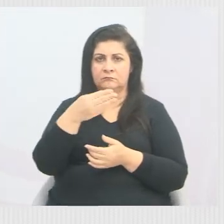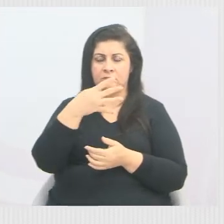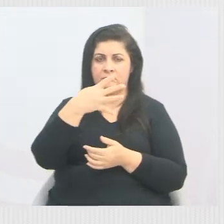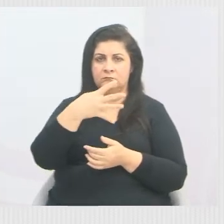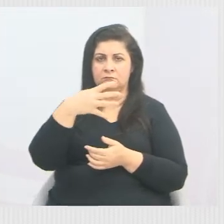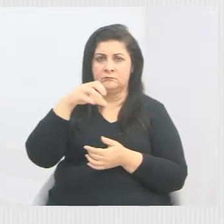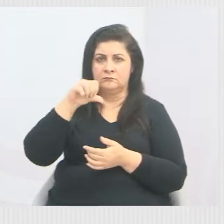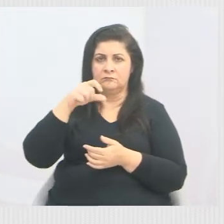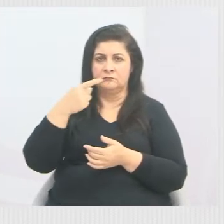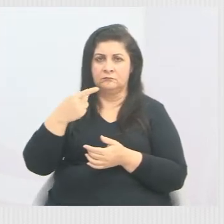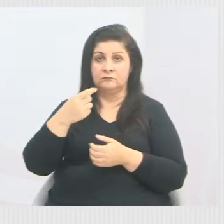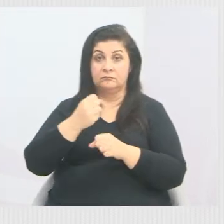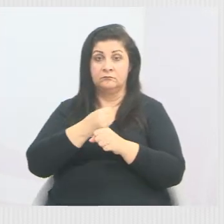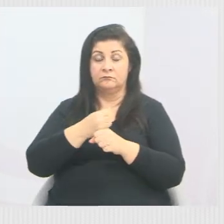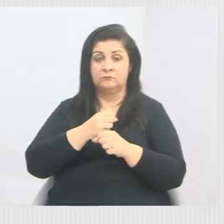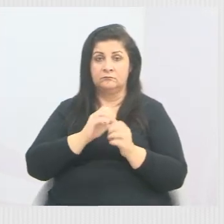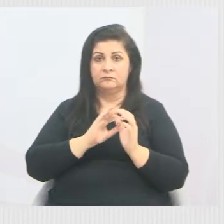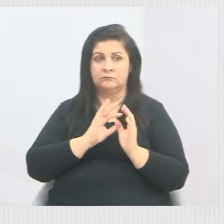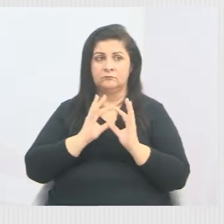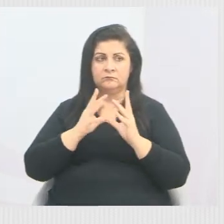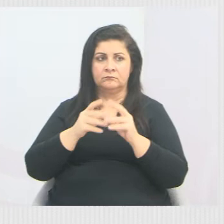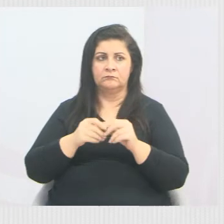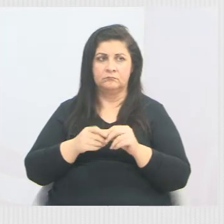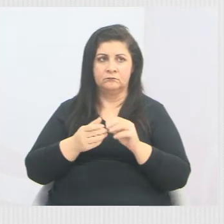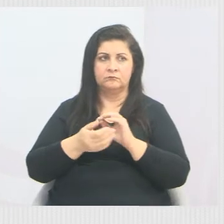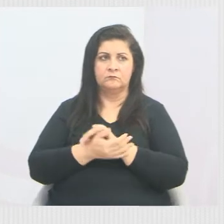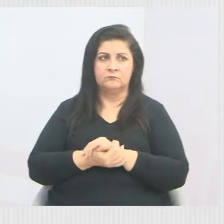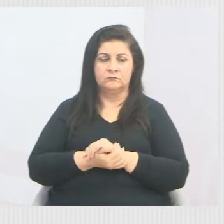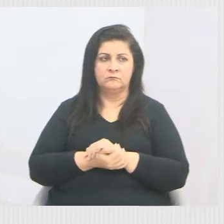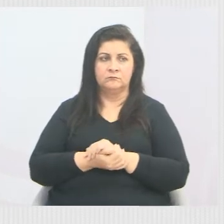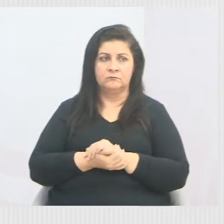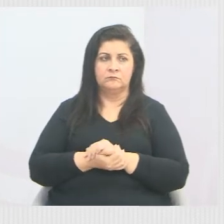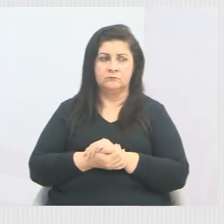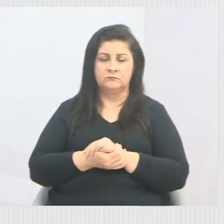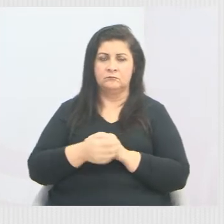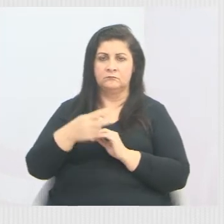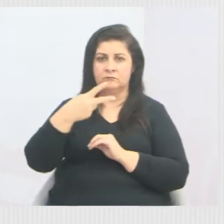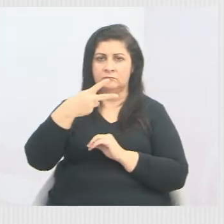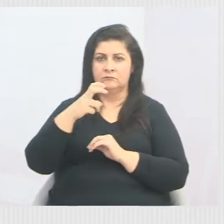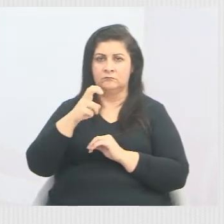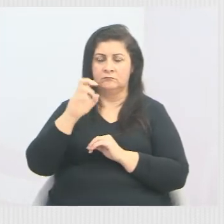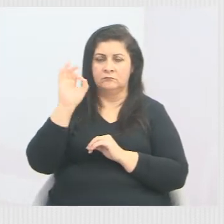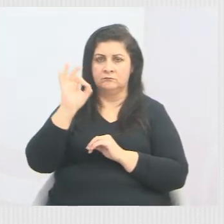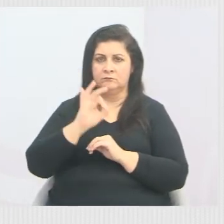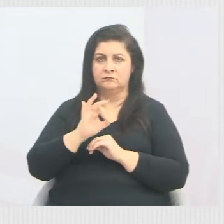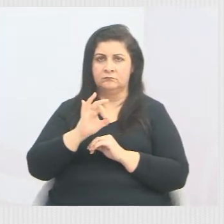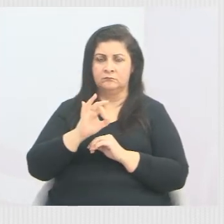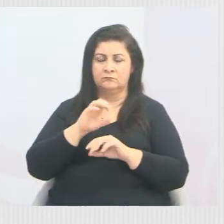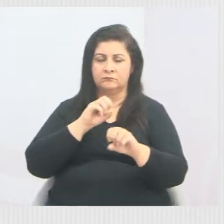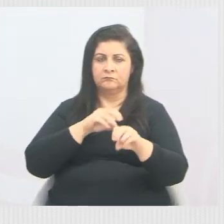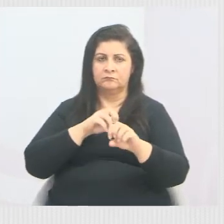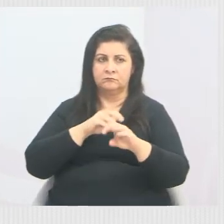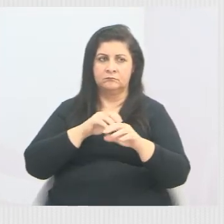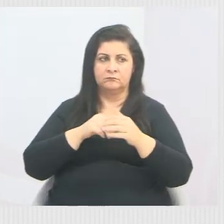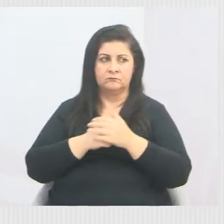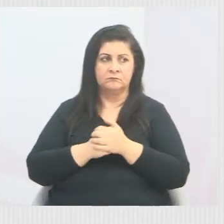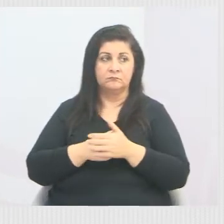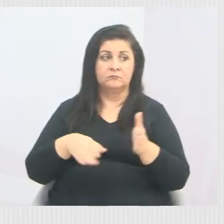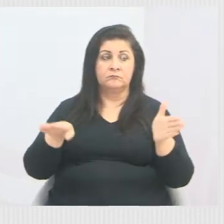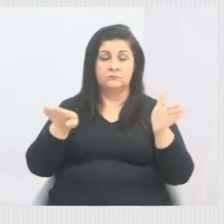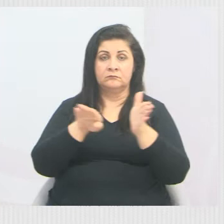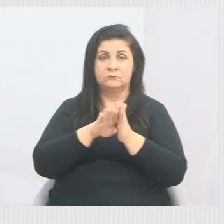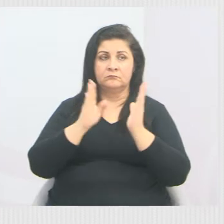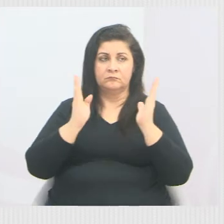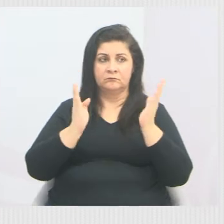60.491 para o ano todo, que é o total de 25% para a educação. Nós aplicamos até este